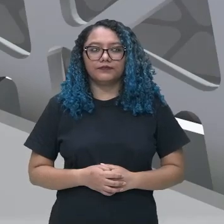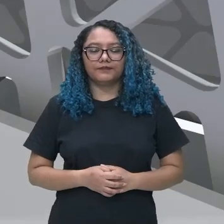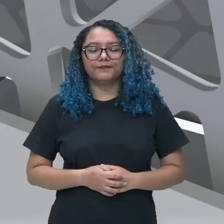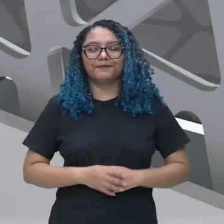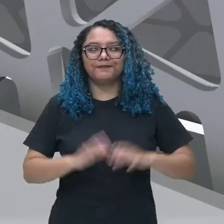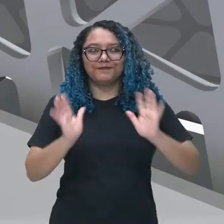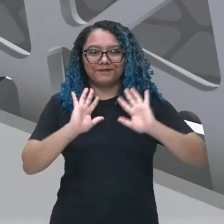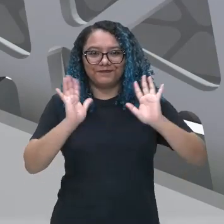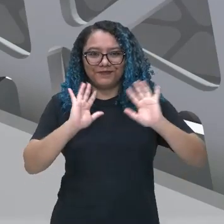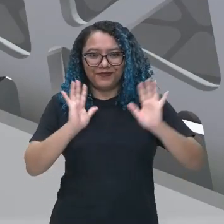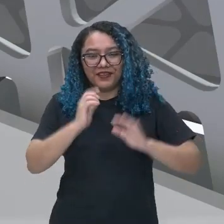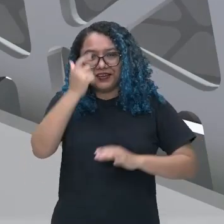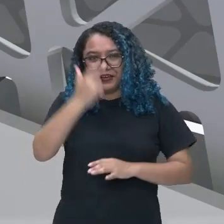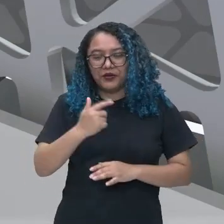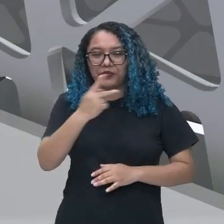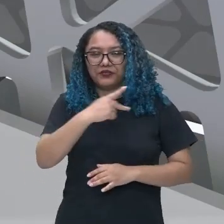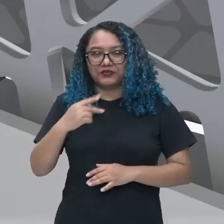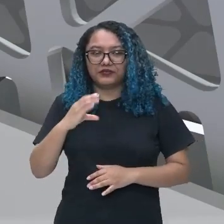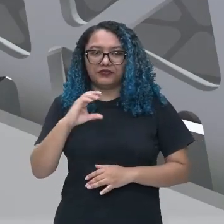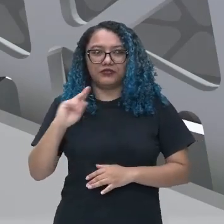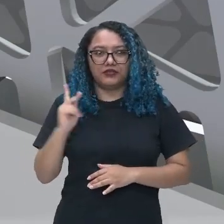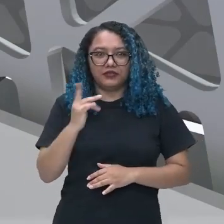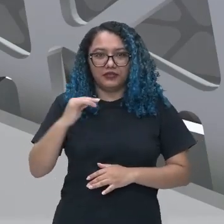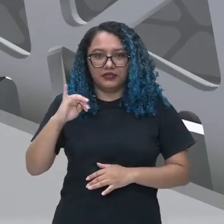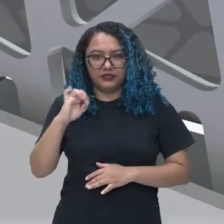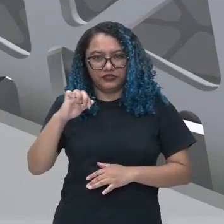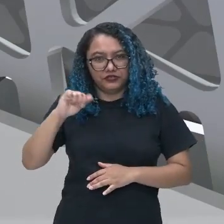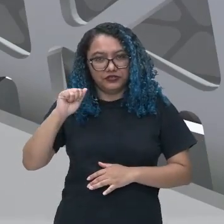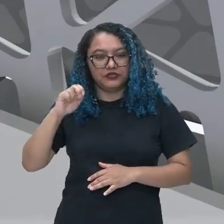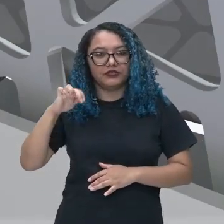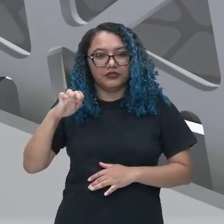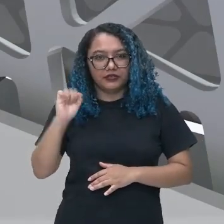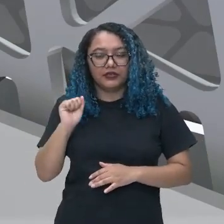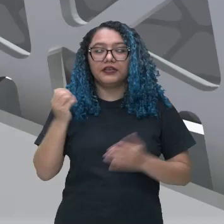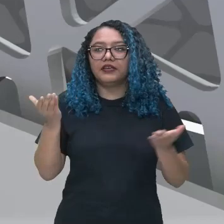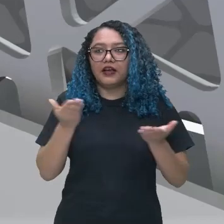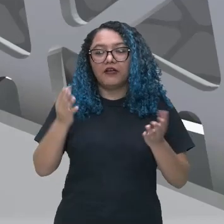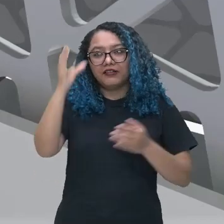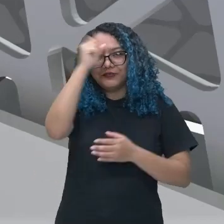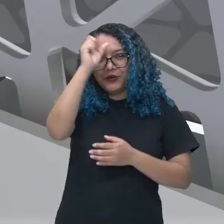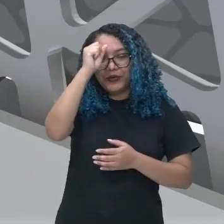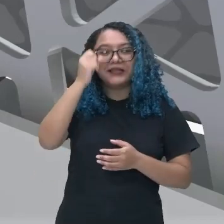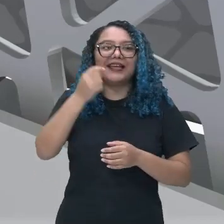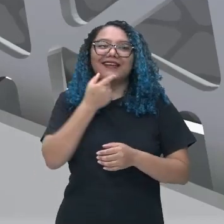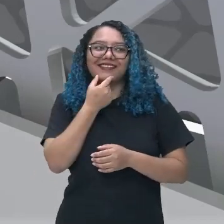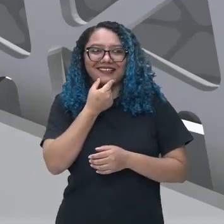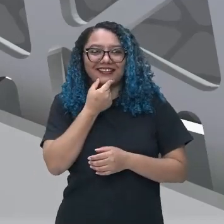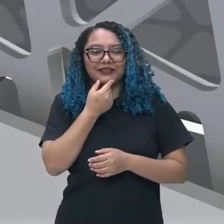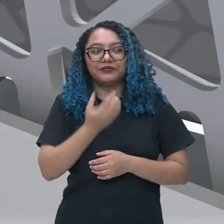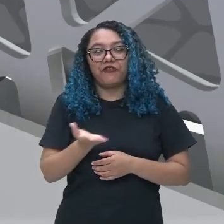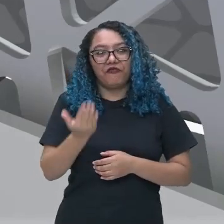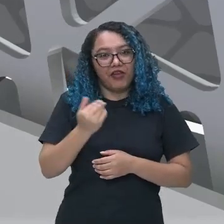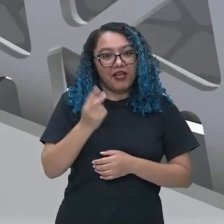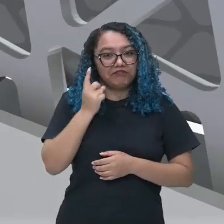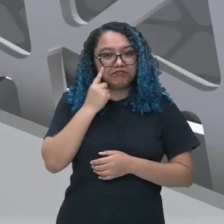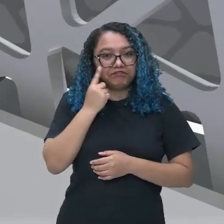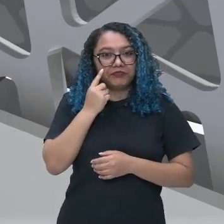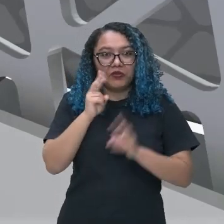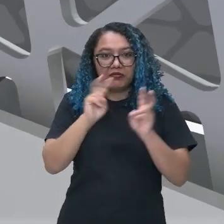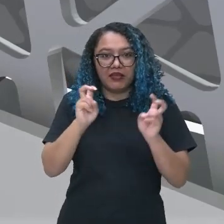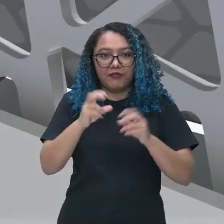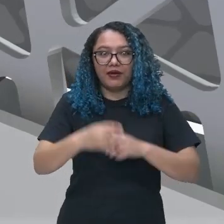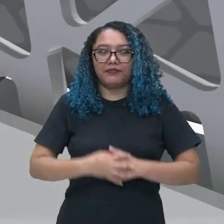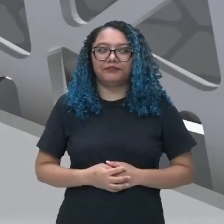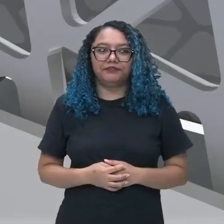Hey guys, eu sou a professora Cristiane Mourão e vocês vão aprender inglês aqui com a gente. Acompanhem comigo o conteúdo do dia.